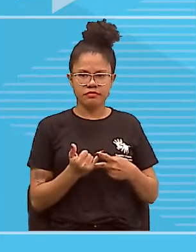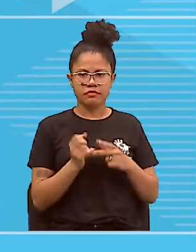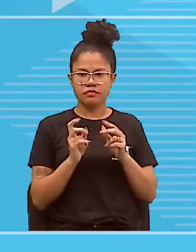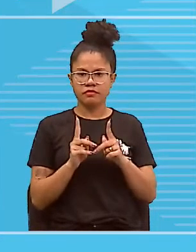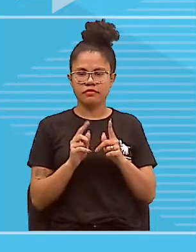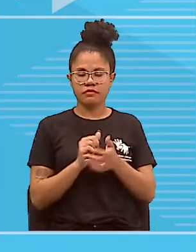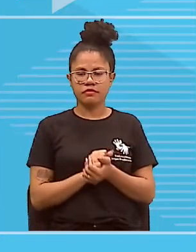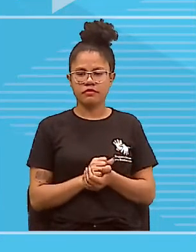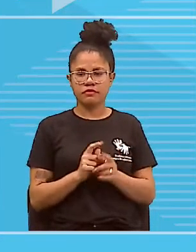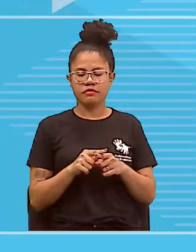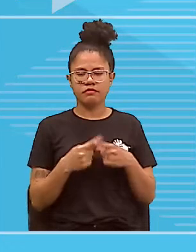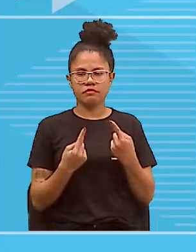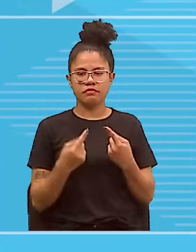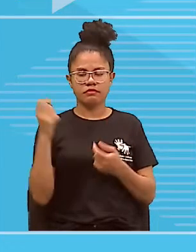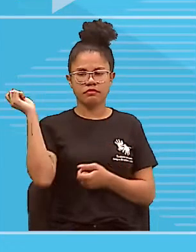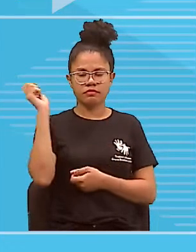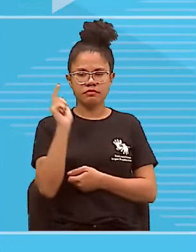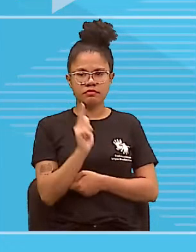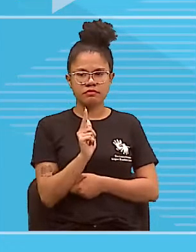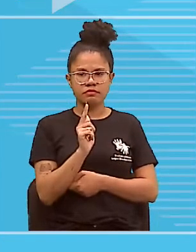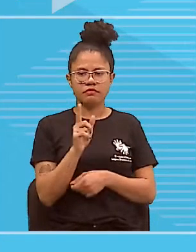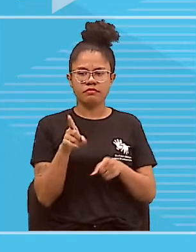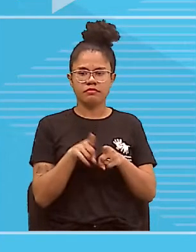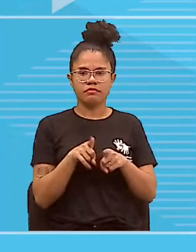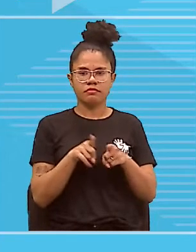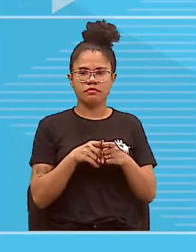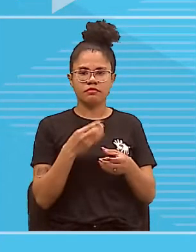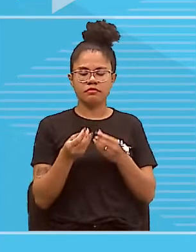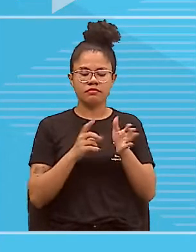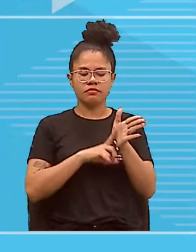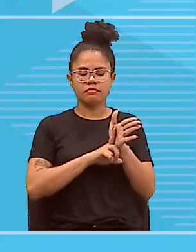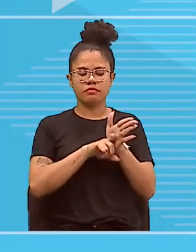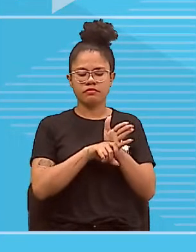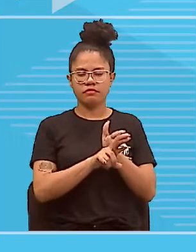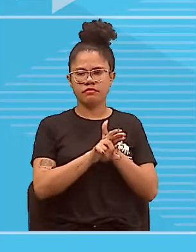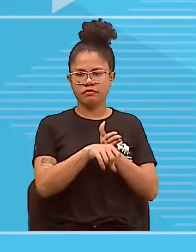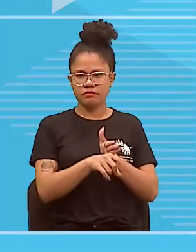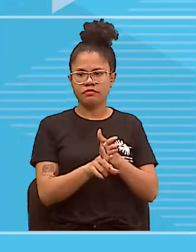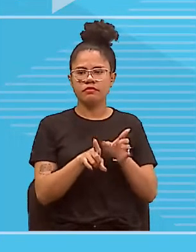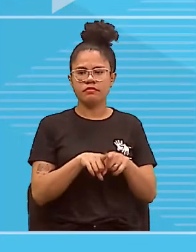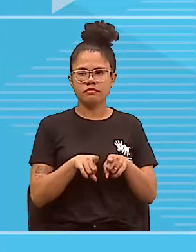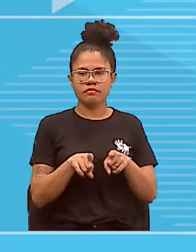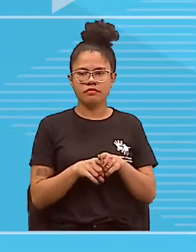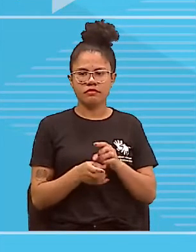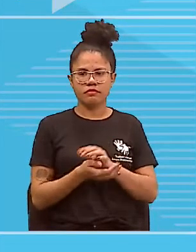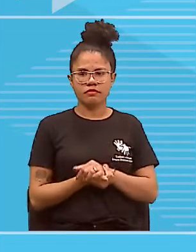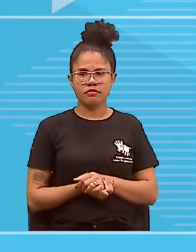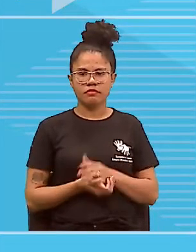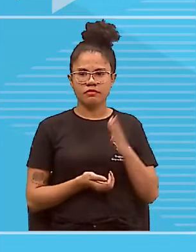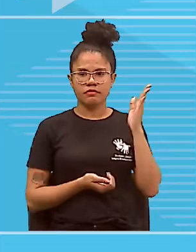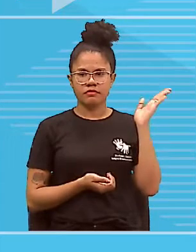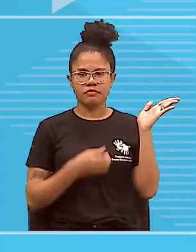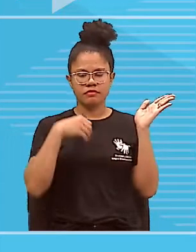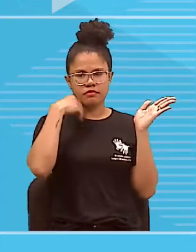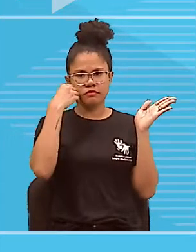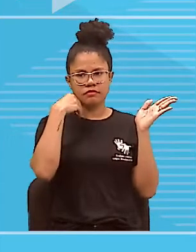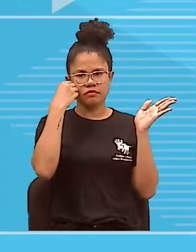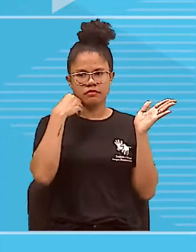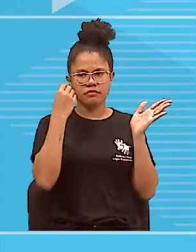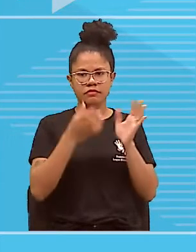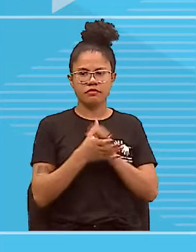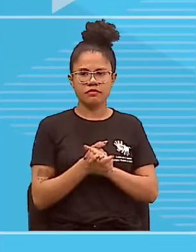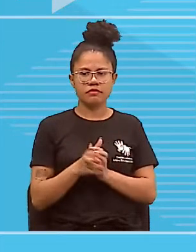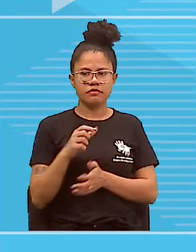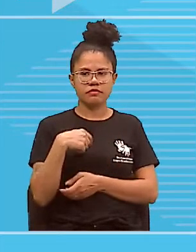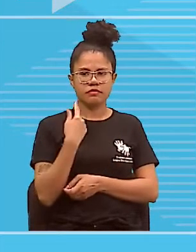que essa luz ela se comporta também como onda Beleza então nesse experimento de Yang a gente